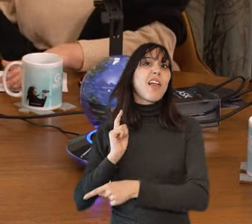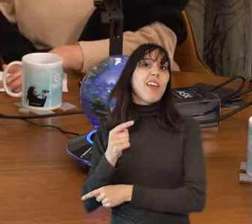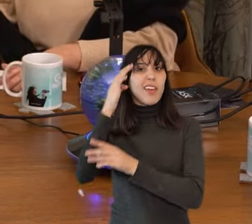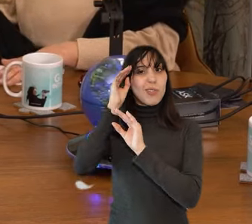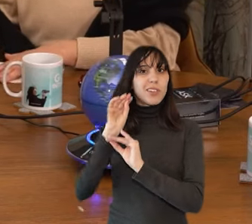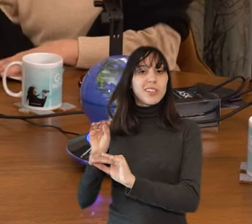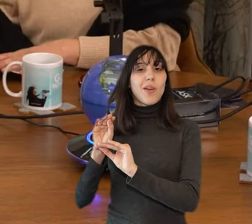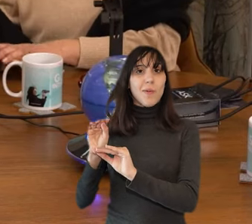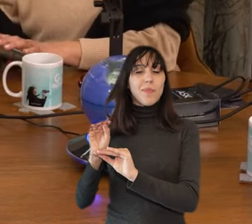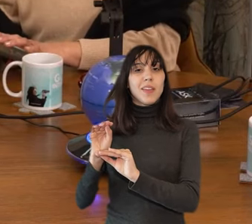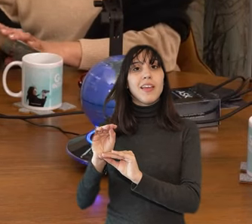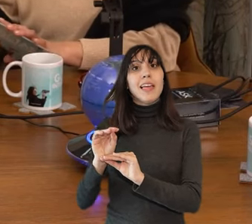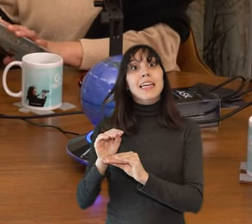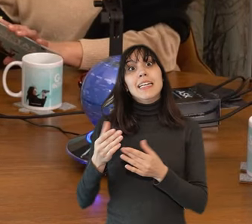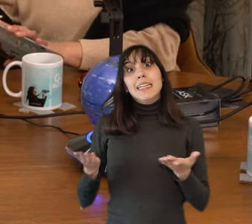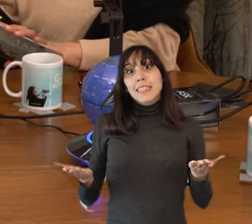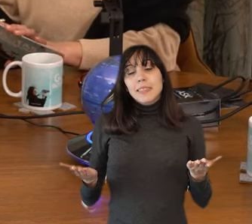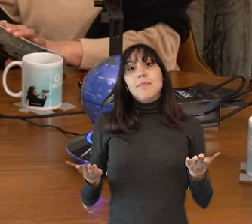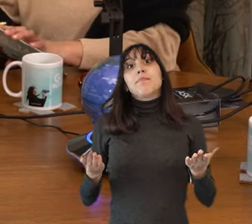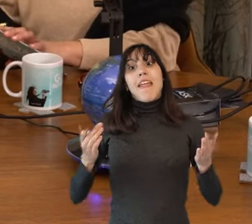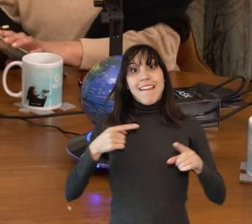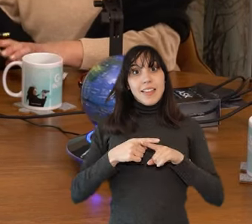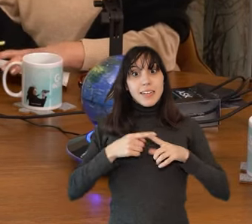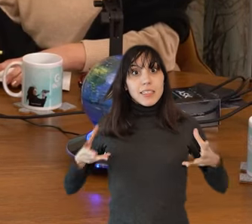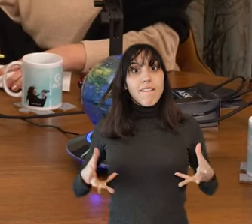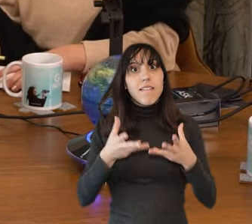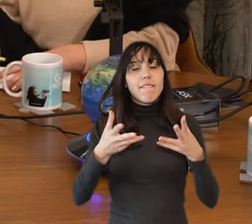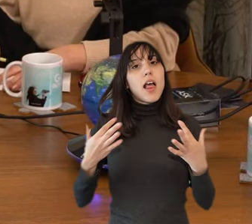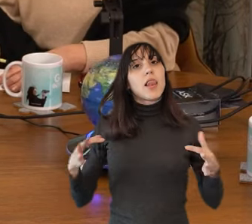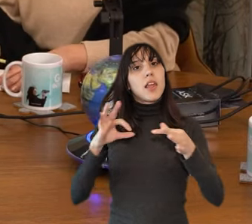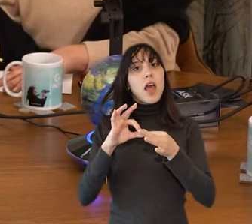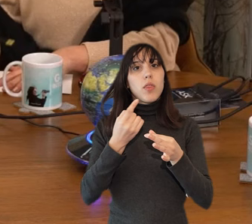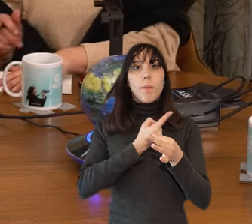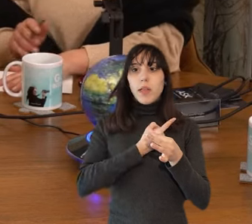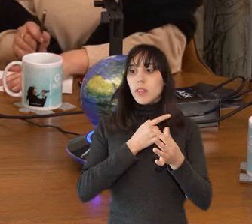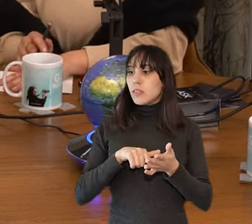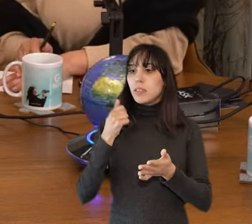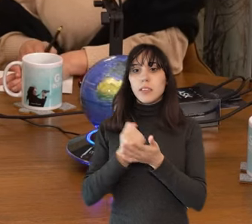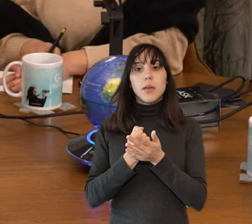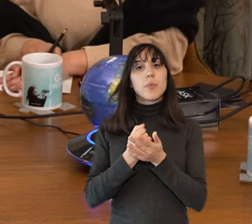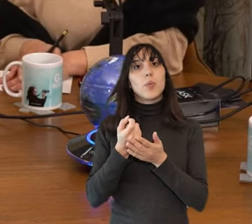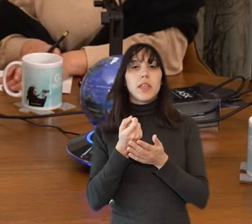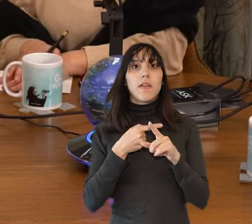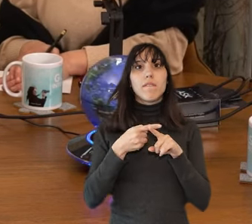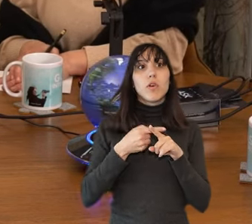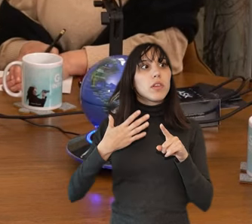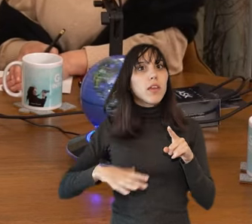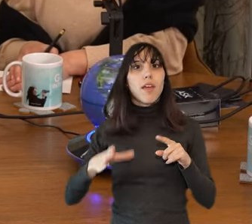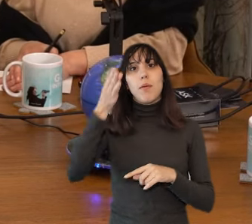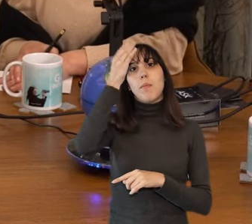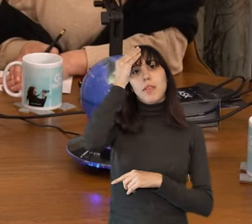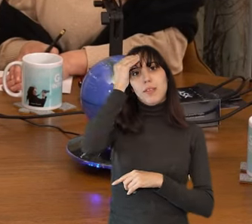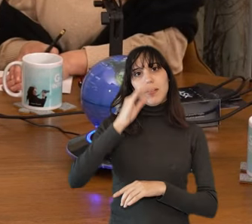educação e isso e e portanto a motivação é intrínseca e tem que vir de um ponto de gosto de vontade de